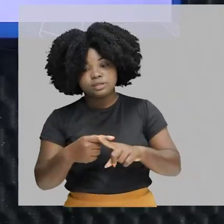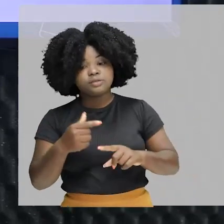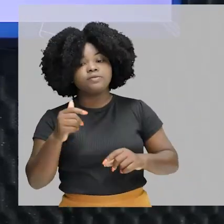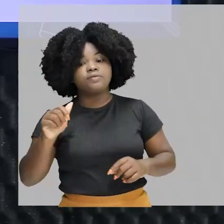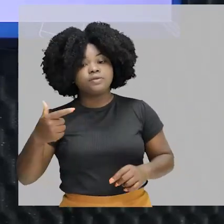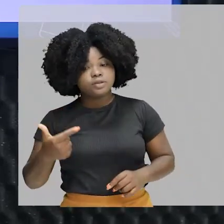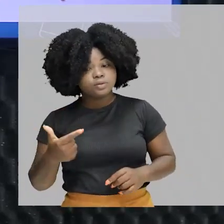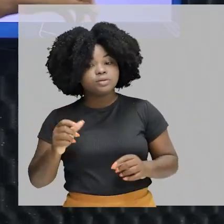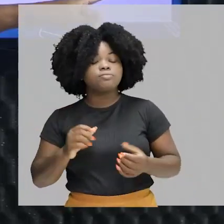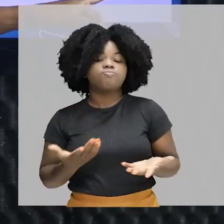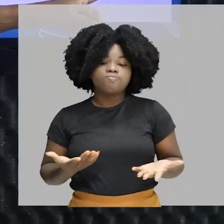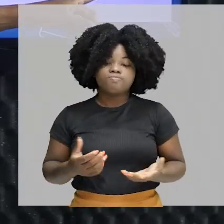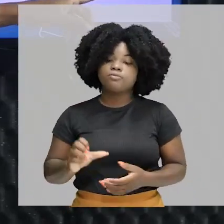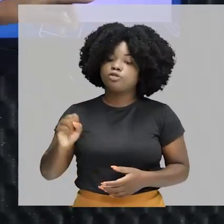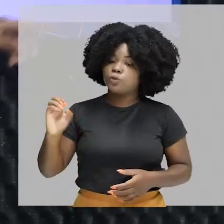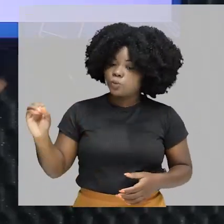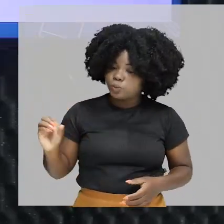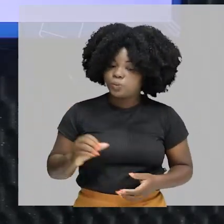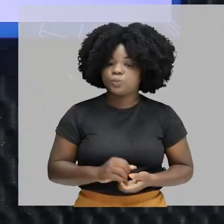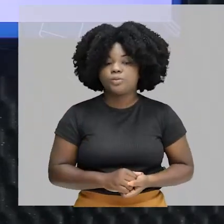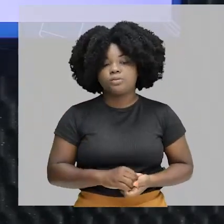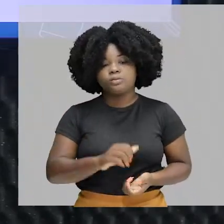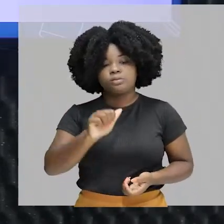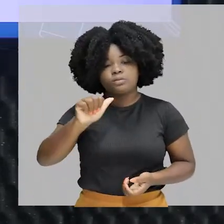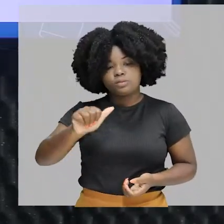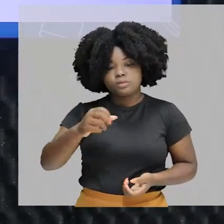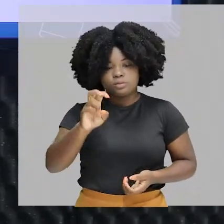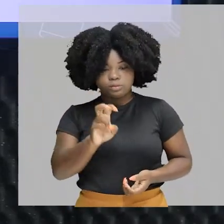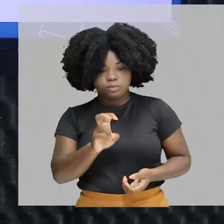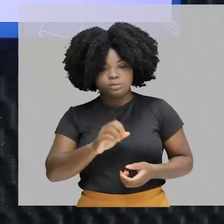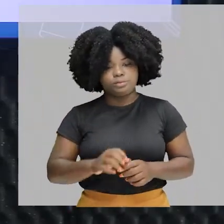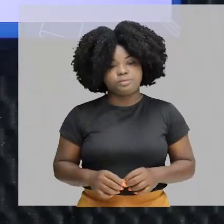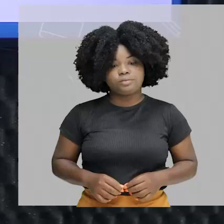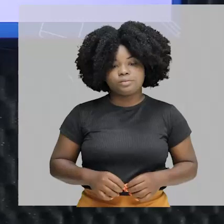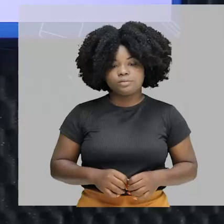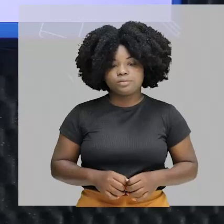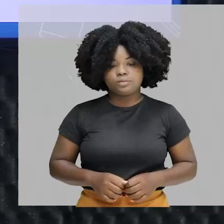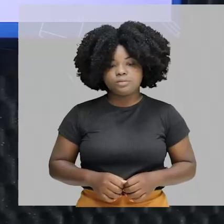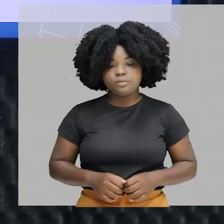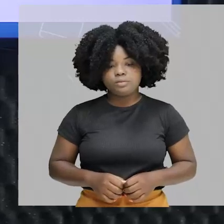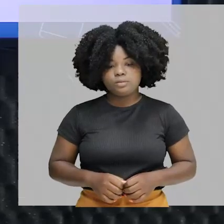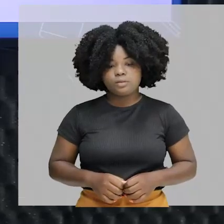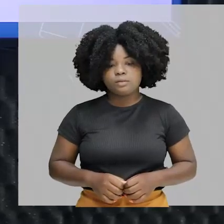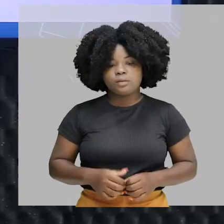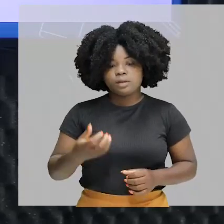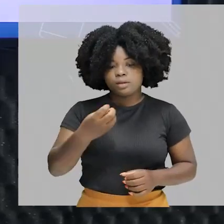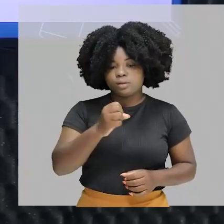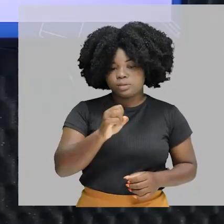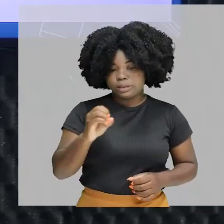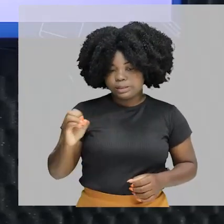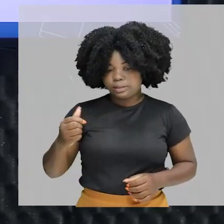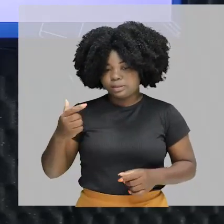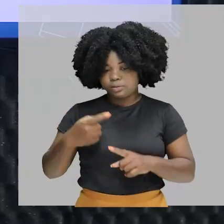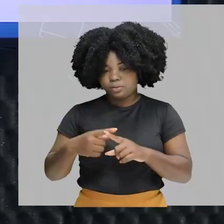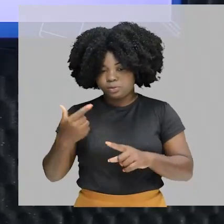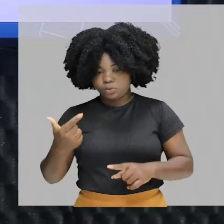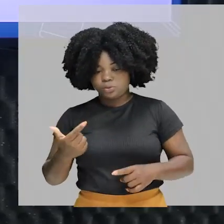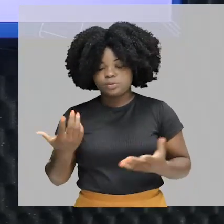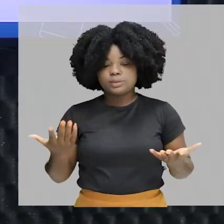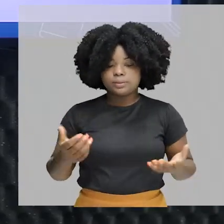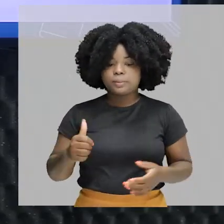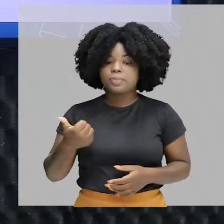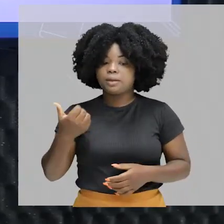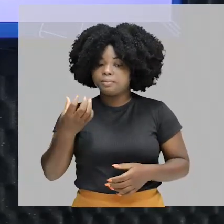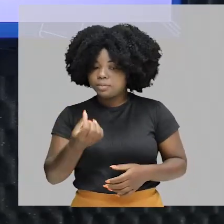2, 400 vezes 2, 800. Quem é o A5? A4 vezes 2, 800 vezes 2,